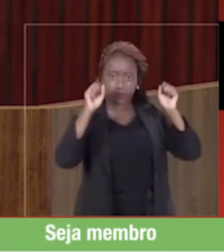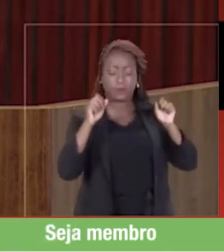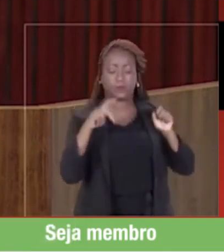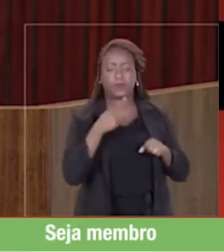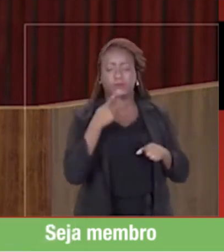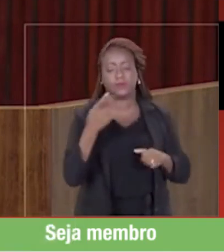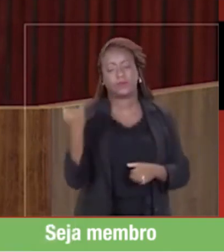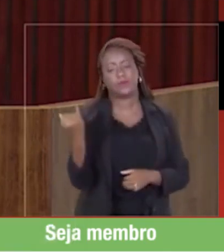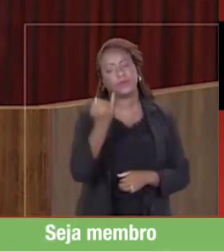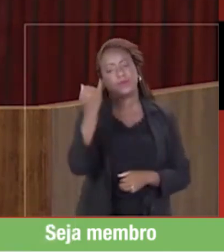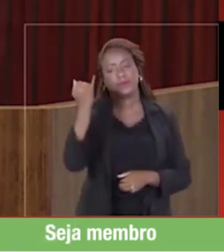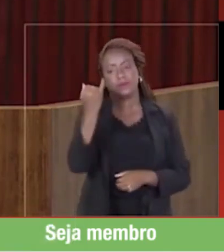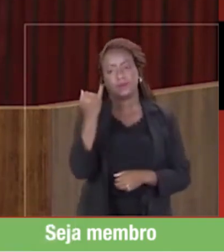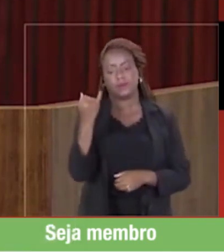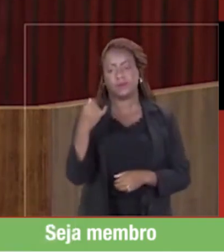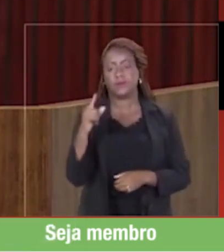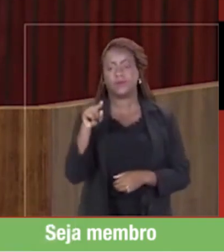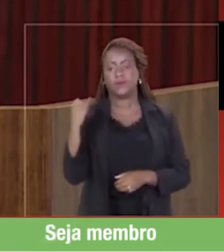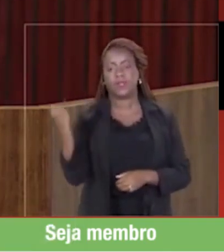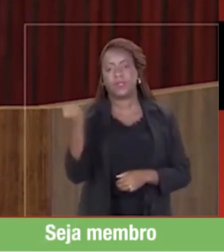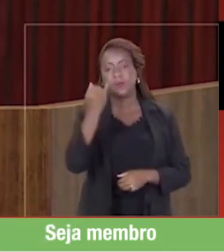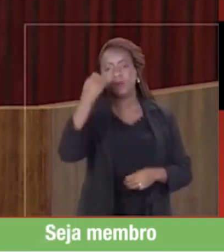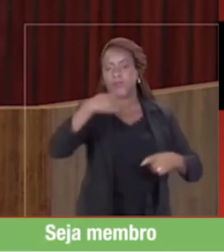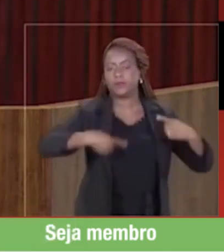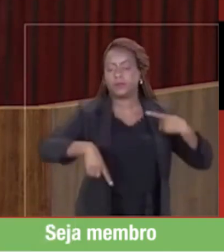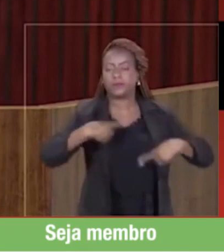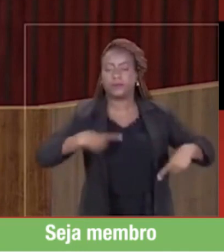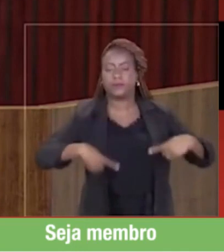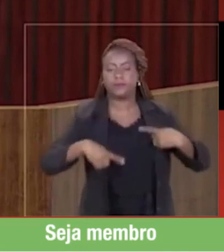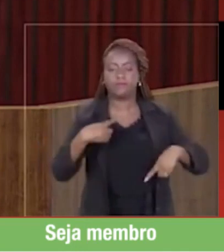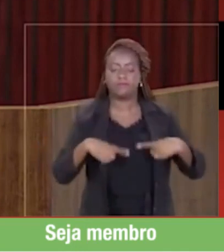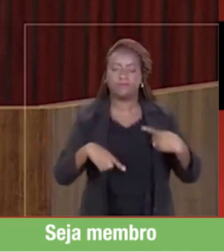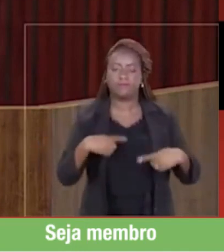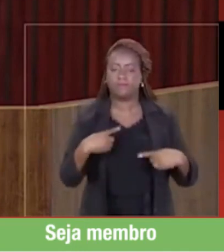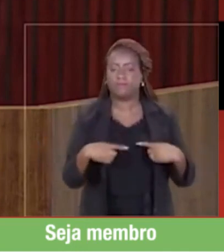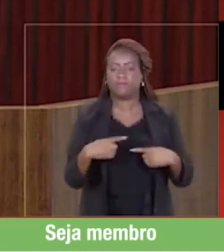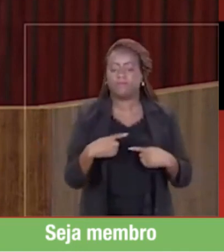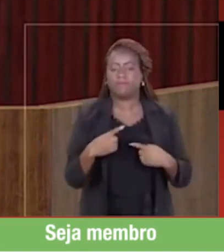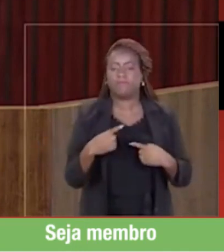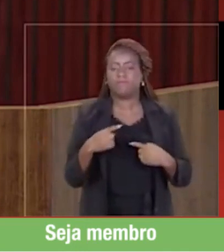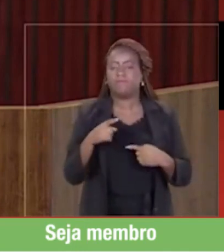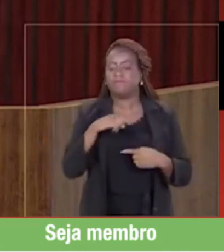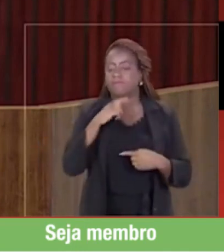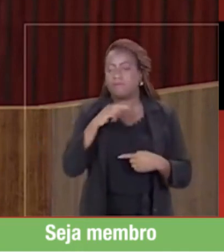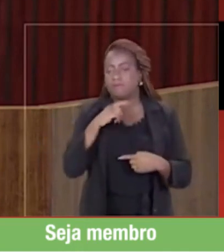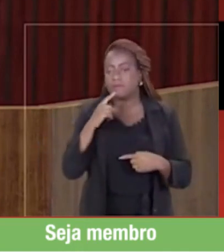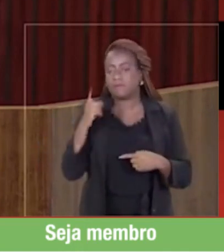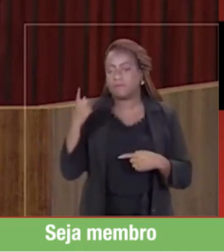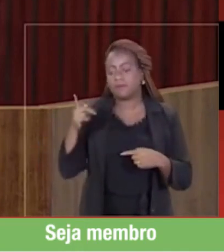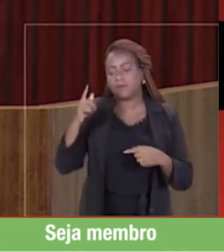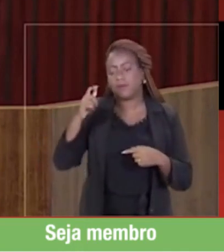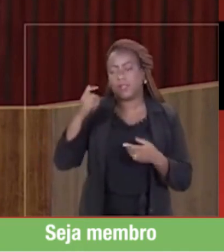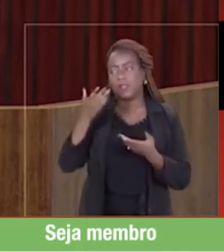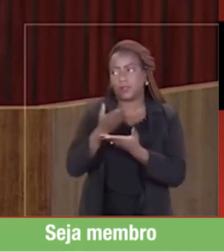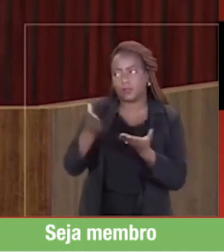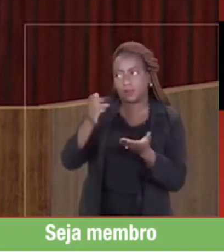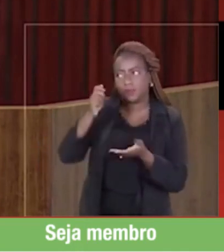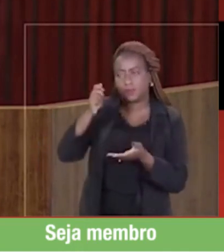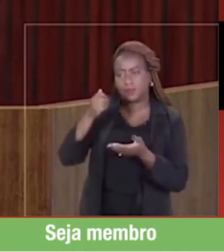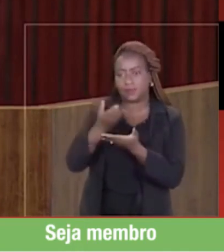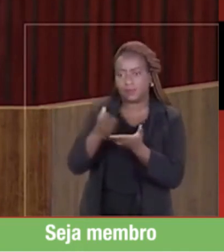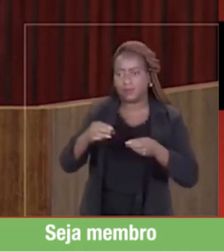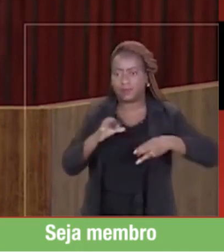importante. Esse importante debate... Entretanto, não seria possível, presidente Alexandre, senhores